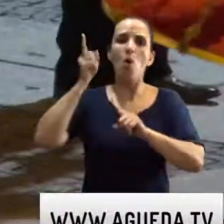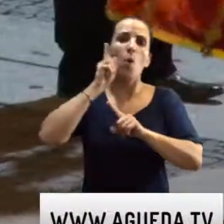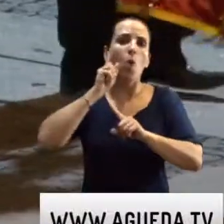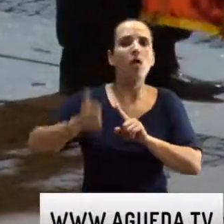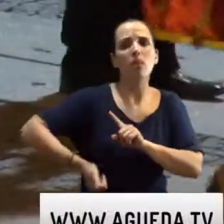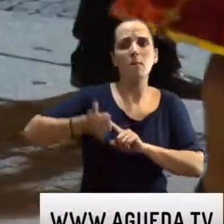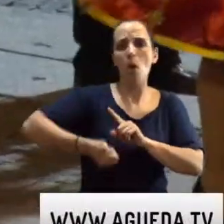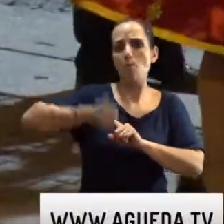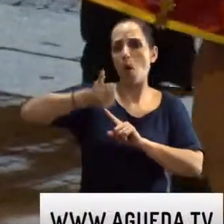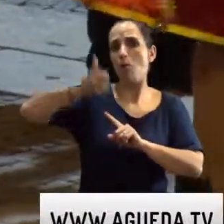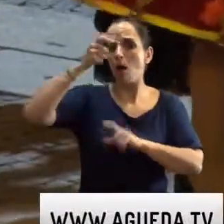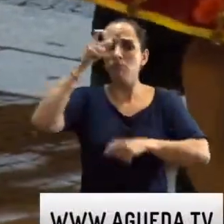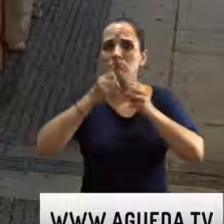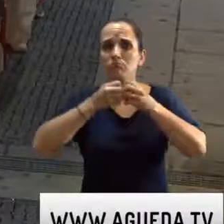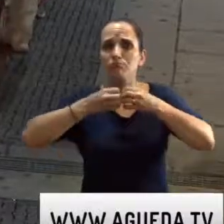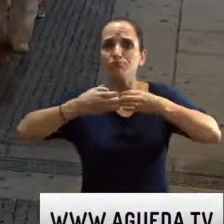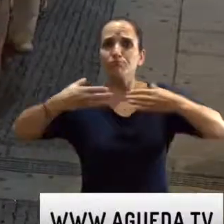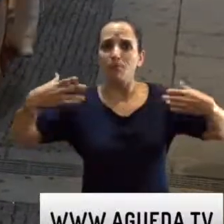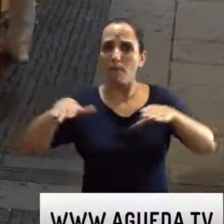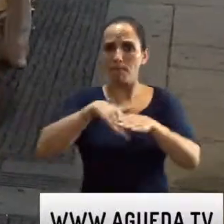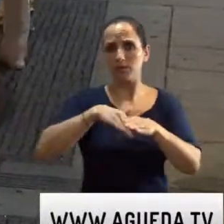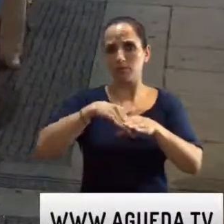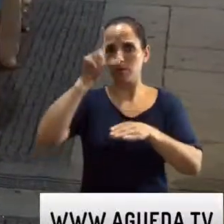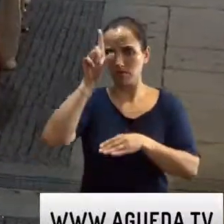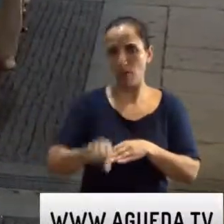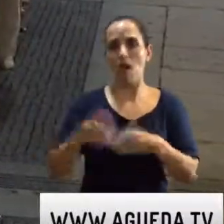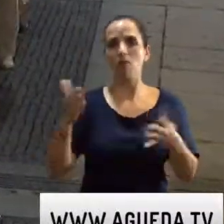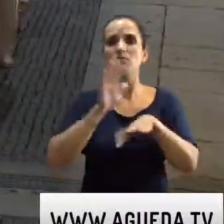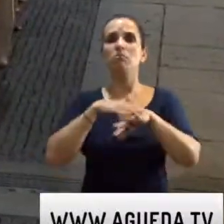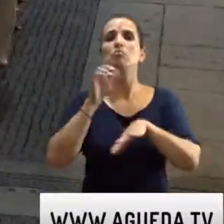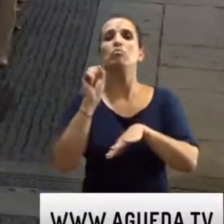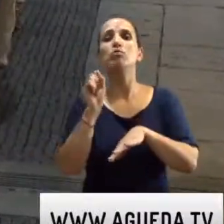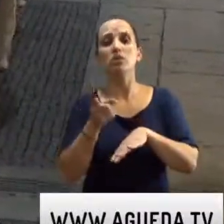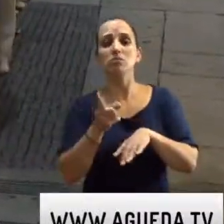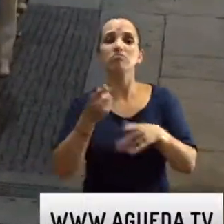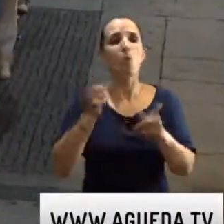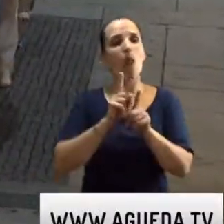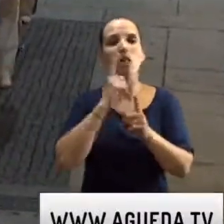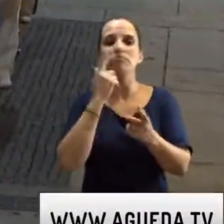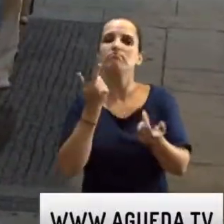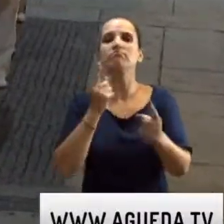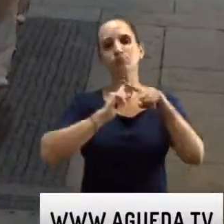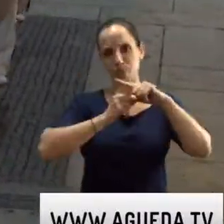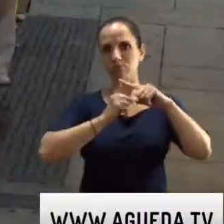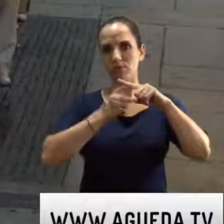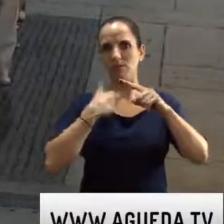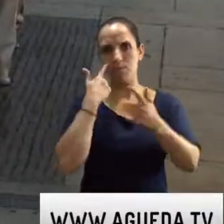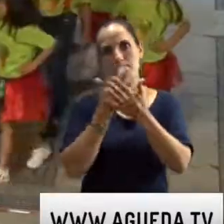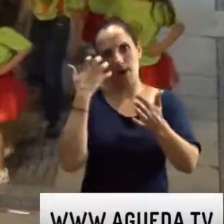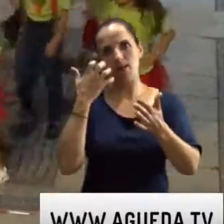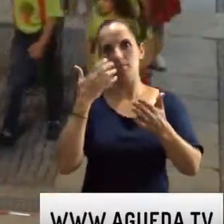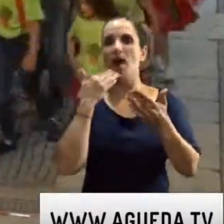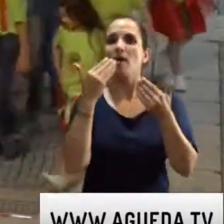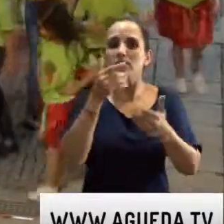a qualidade é maior, o número de pessoas que aqui vêm também. E portanto também deixar aqui um registo muito positivo